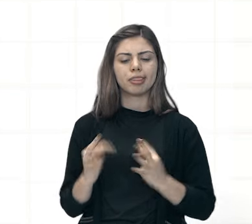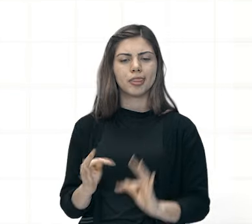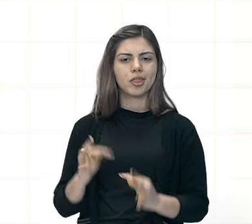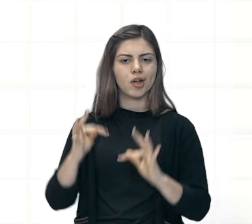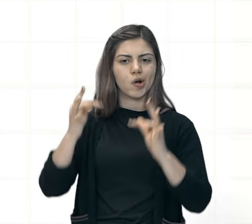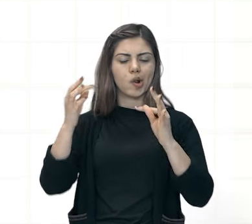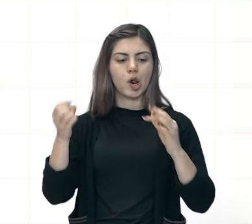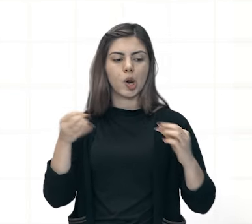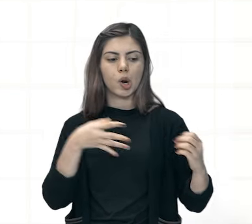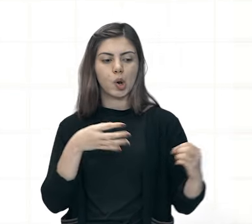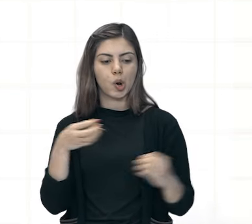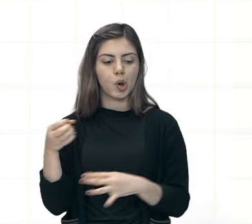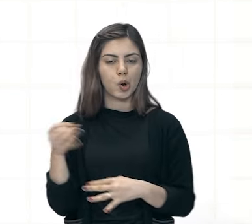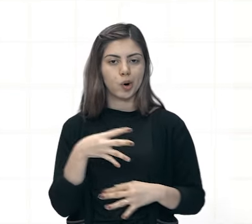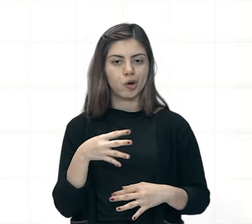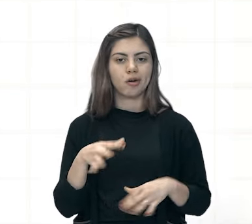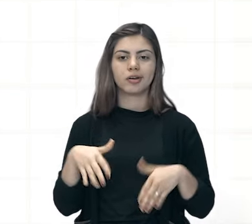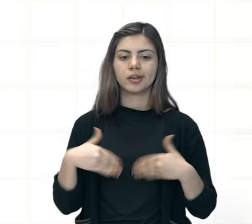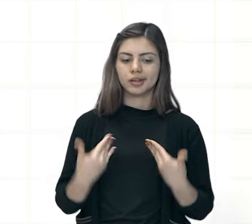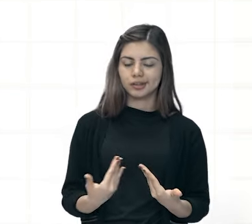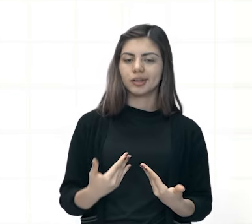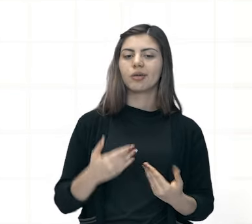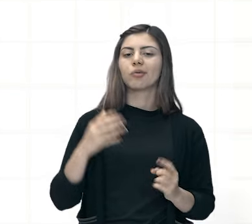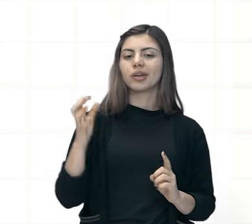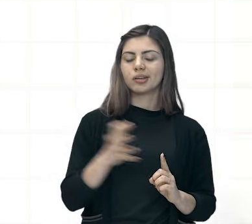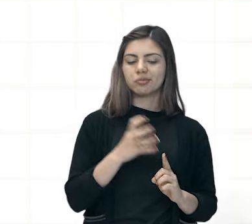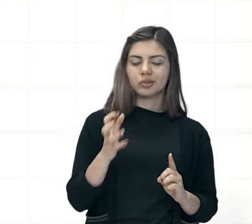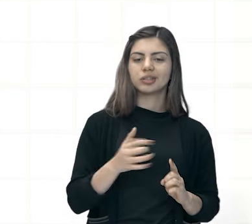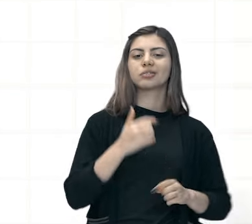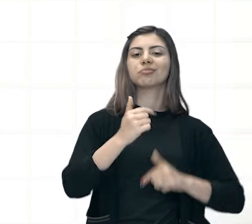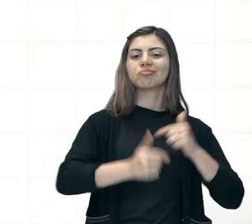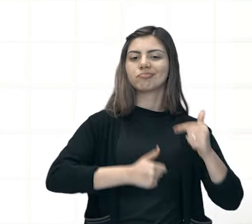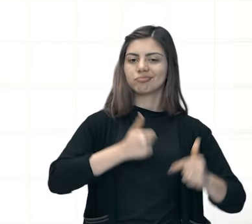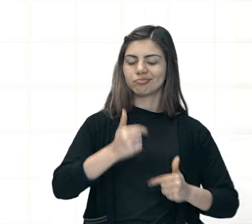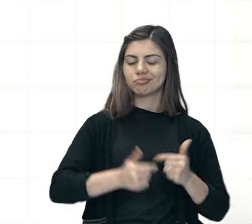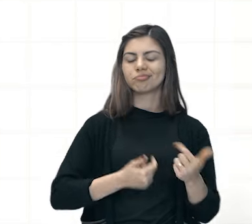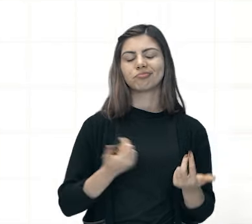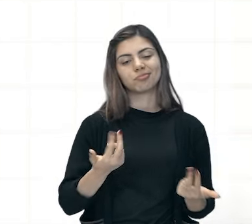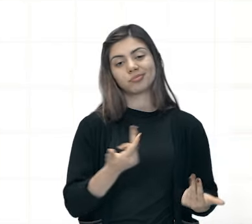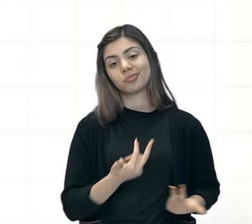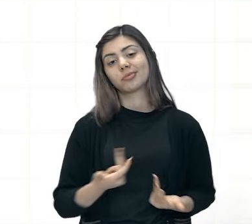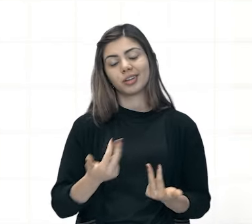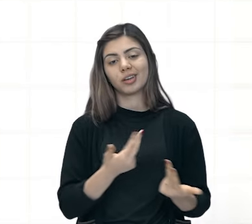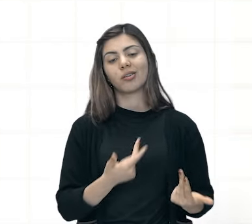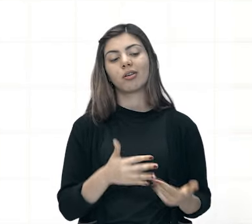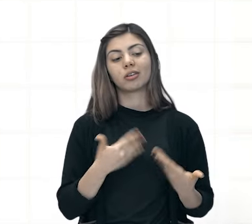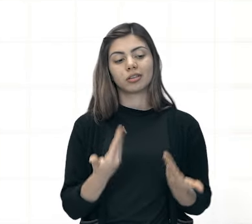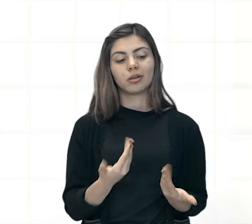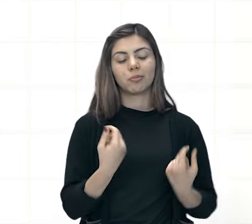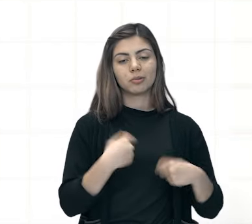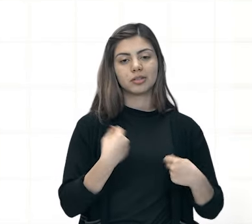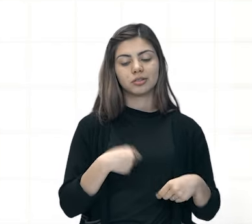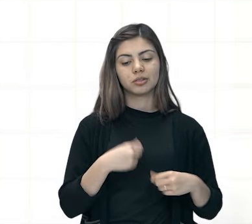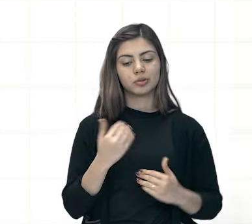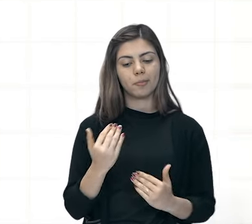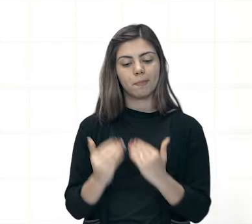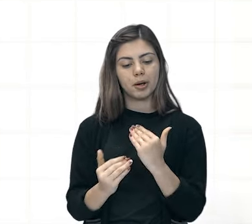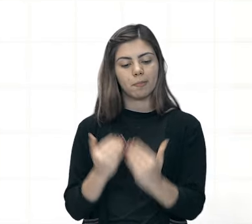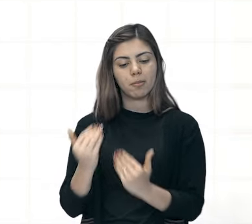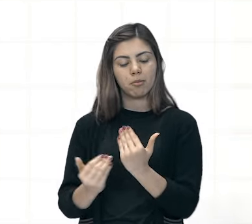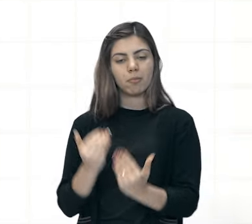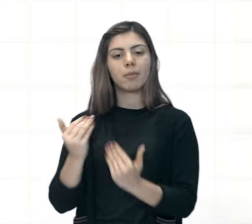ao longo do tempo, fazendo com que a forma de trabalho fosse mudando, evoluindo, passando